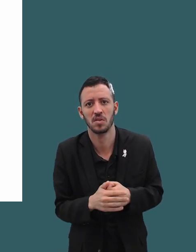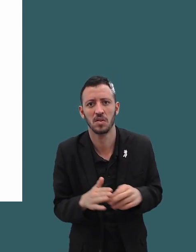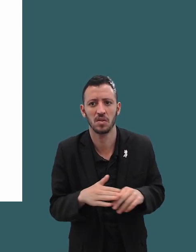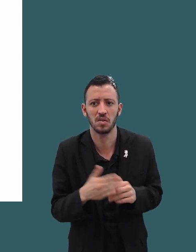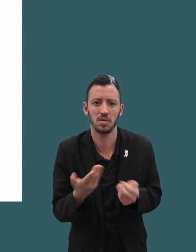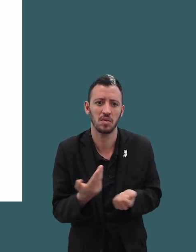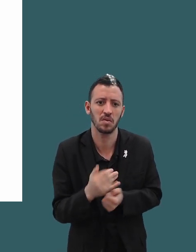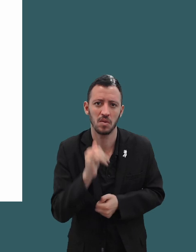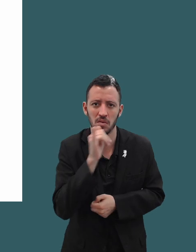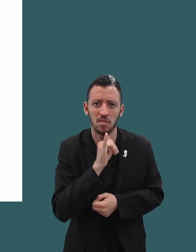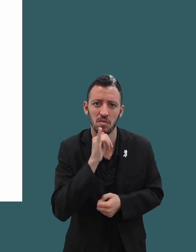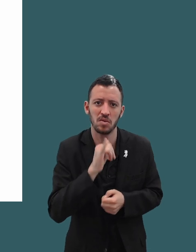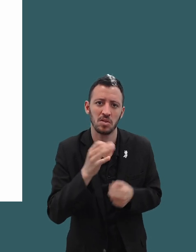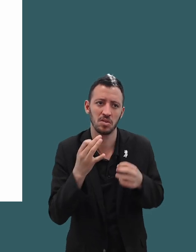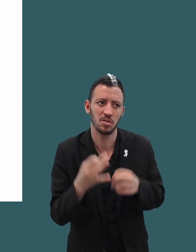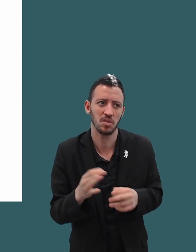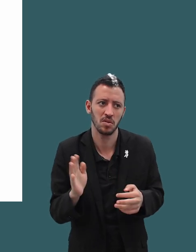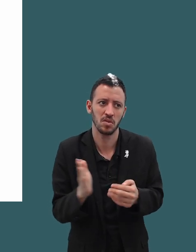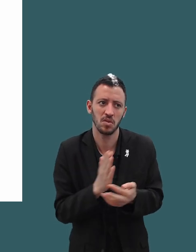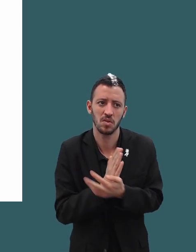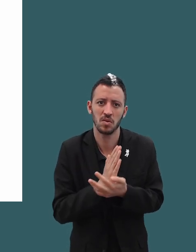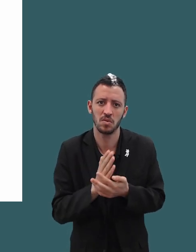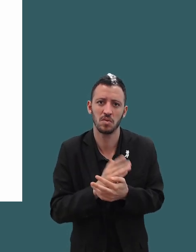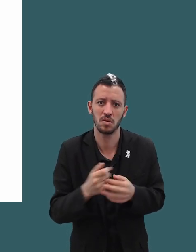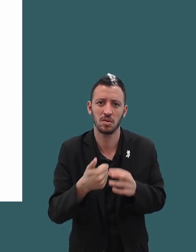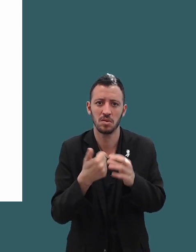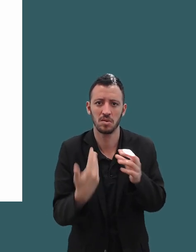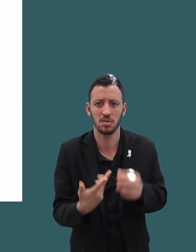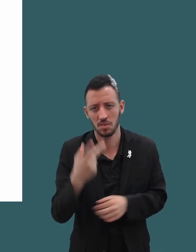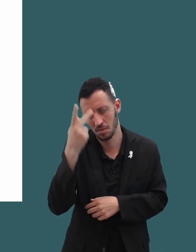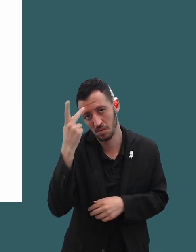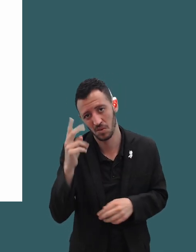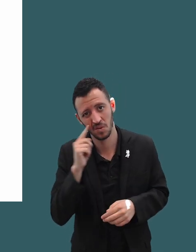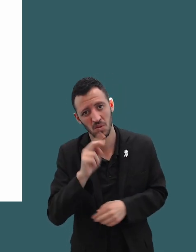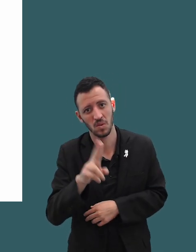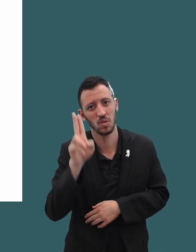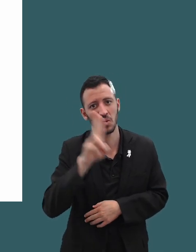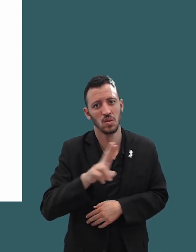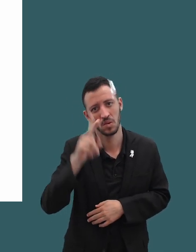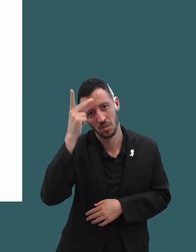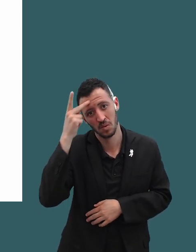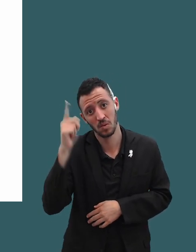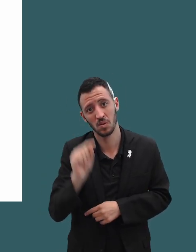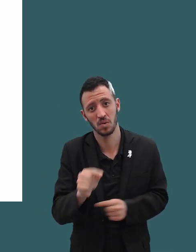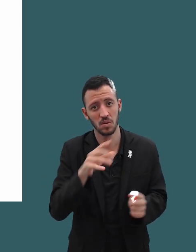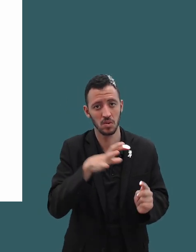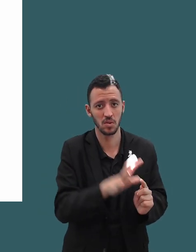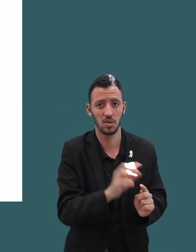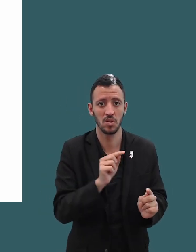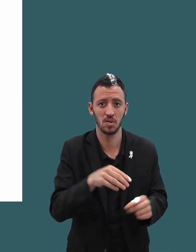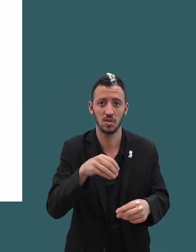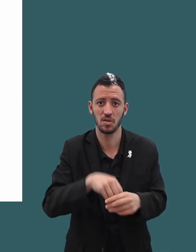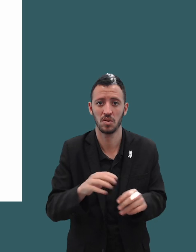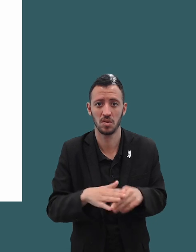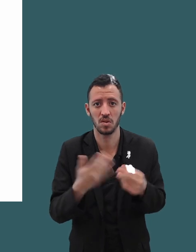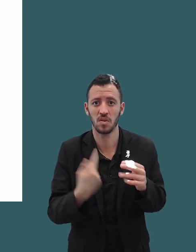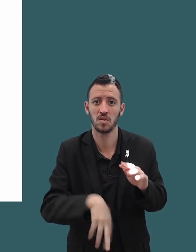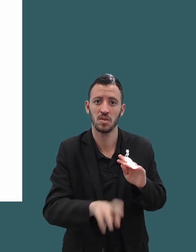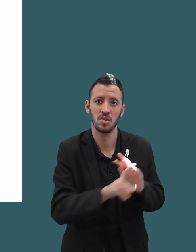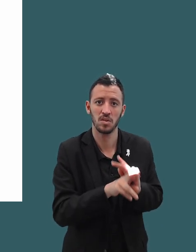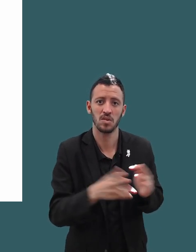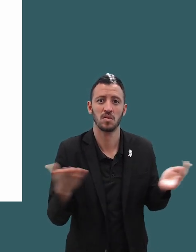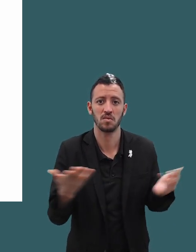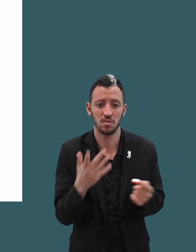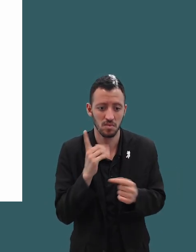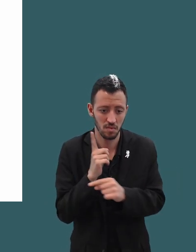em casos pontuais, em conteúdos muito persuasivos que vão usar influenciadores para se legitimar, que vão representar